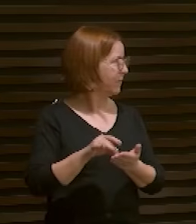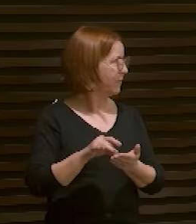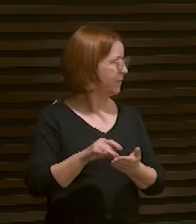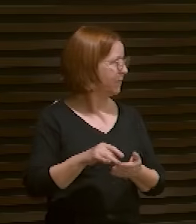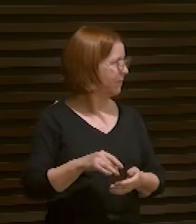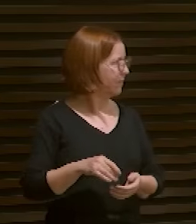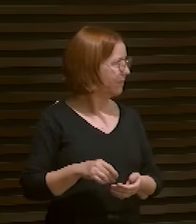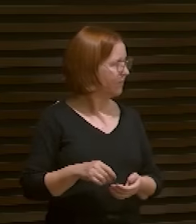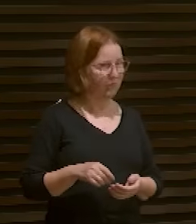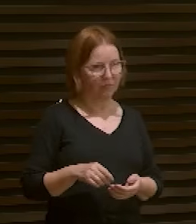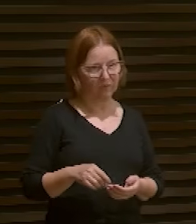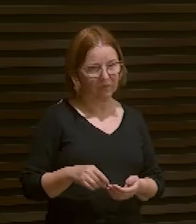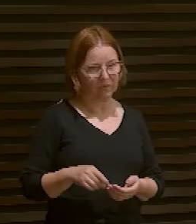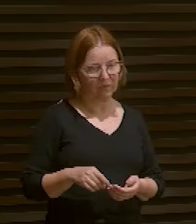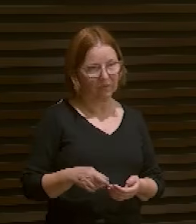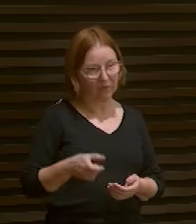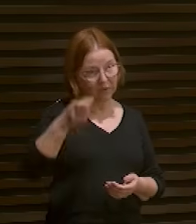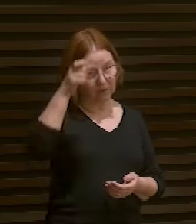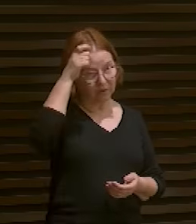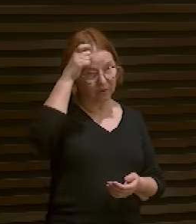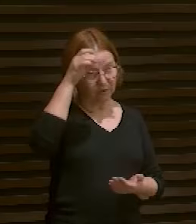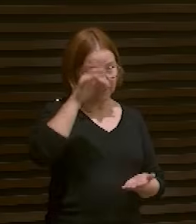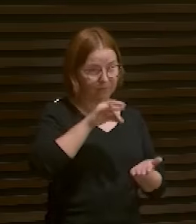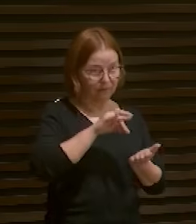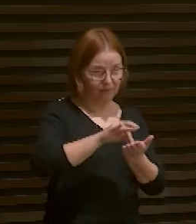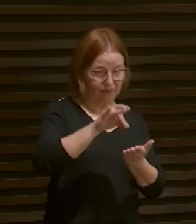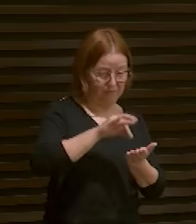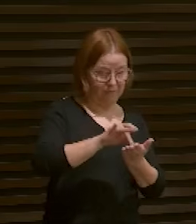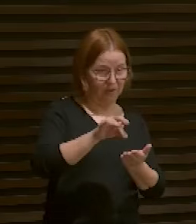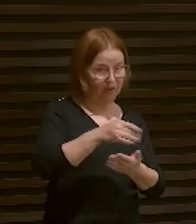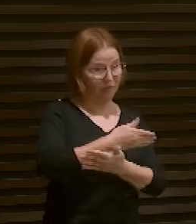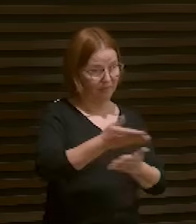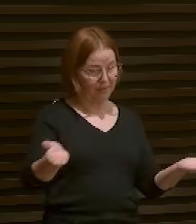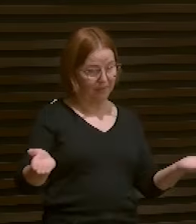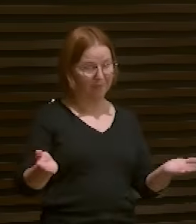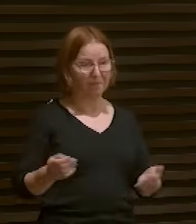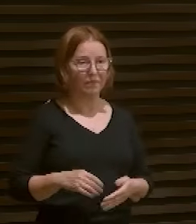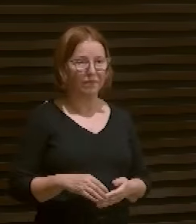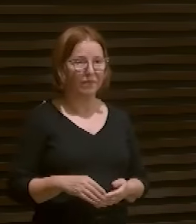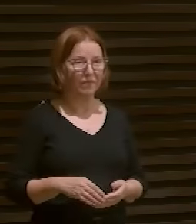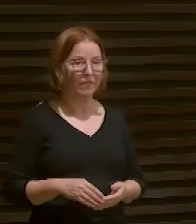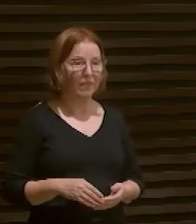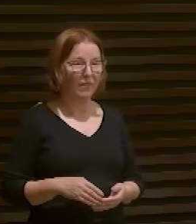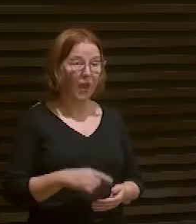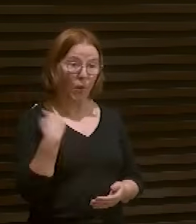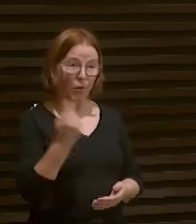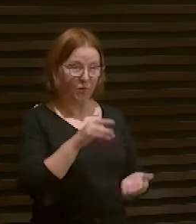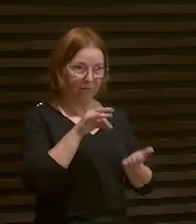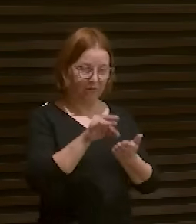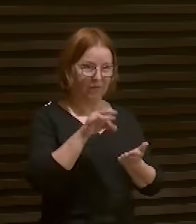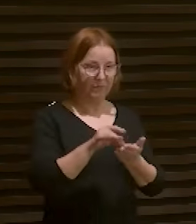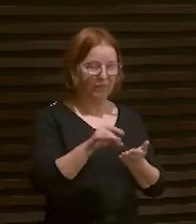diabo, grande adversário de Deus. Que adversário de Deus, rapaz? Deus tem adversário? O diabo é o meu adversário, é o nosso adversário que